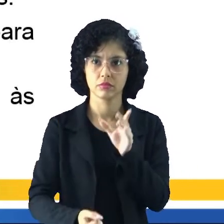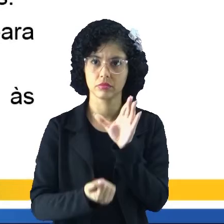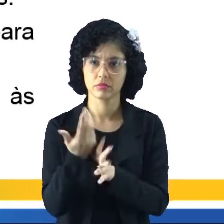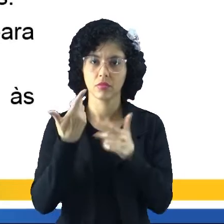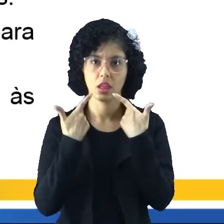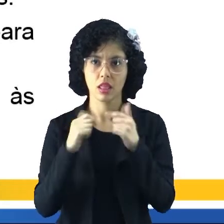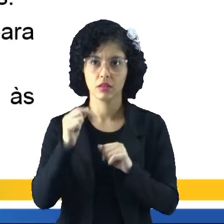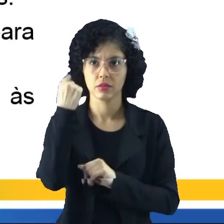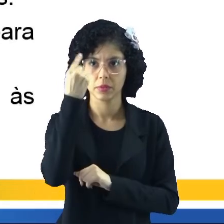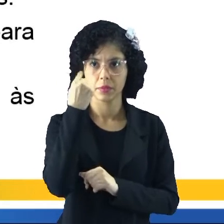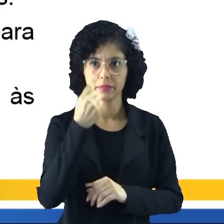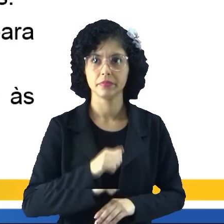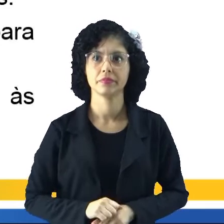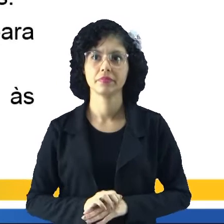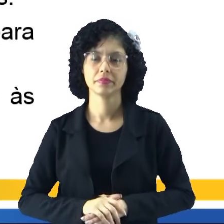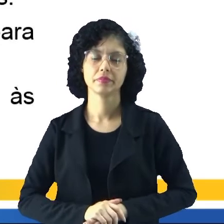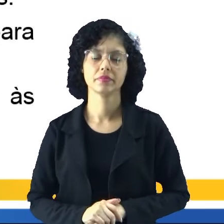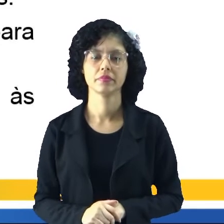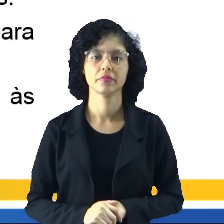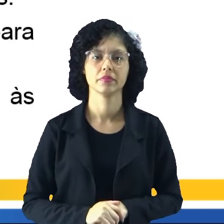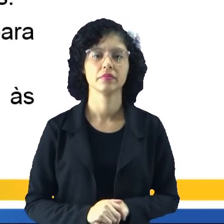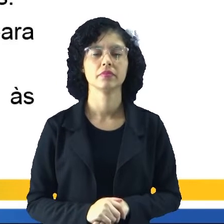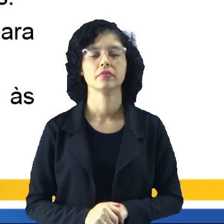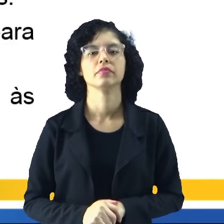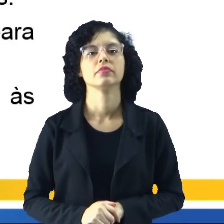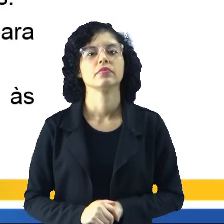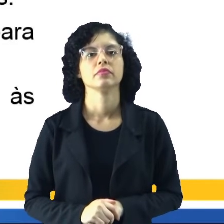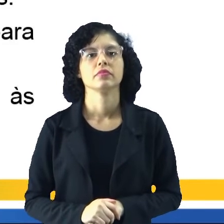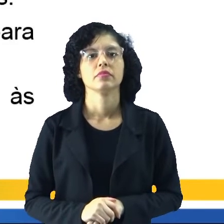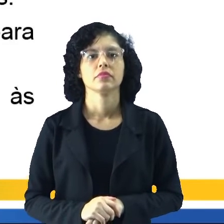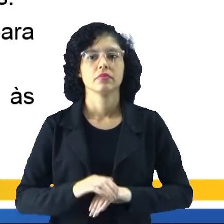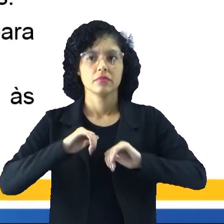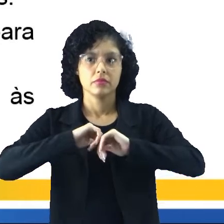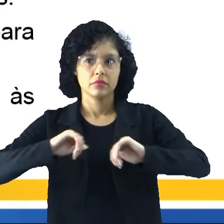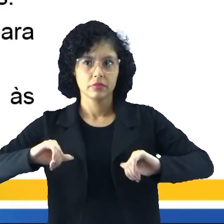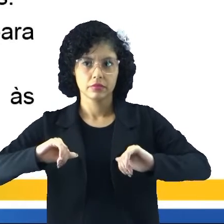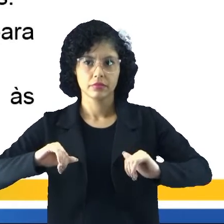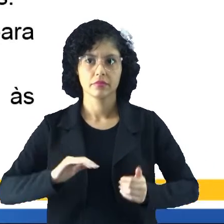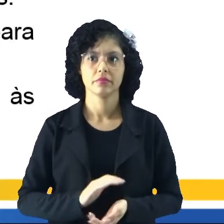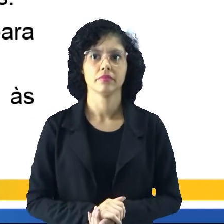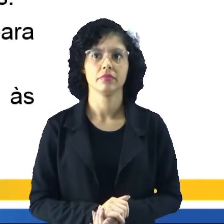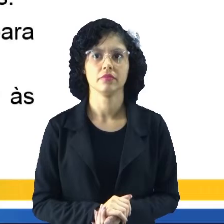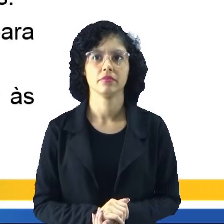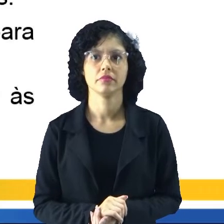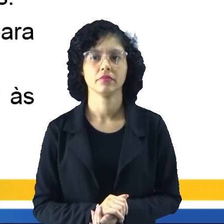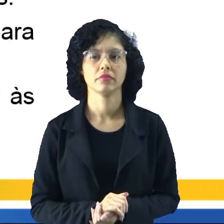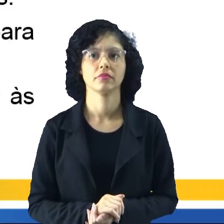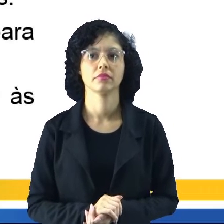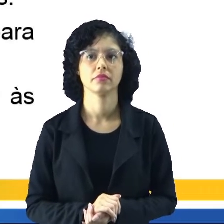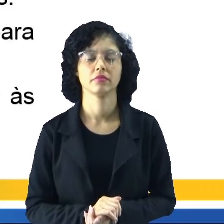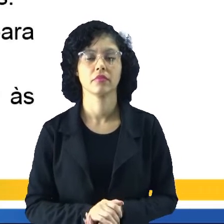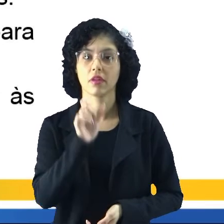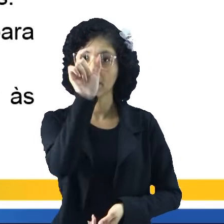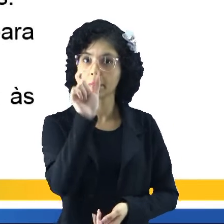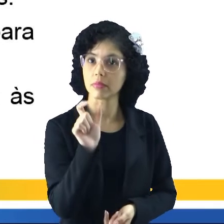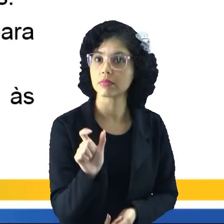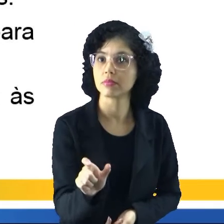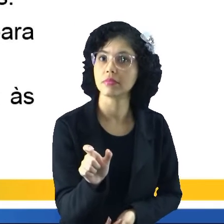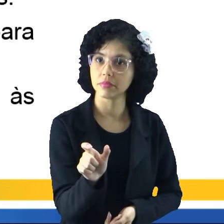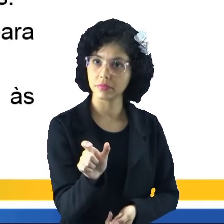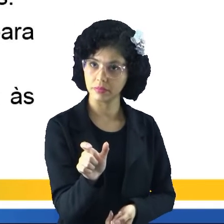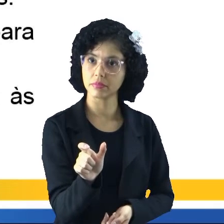na língua espanhola, né? Então ela desfaz, né, essa ideia central. Na concepção da personagem,